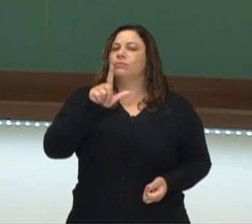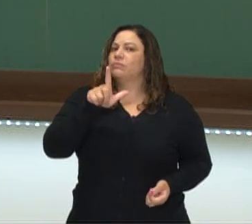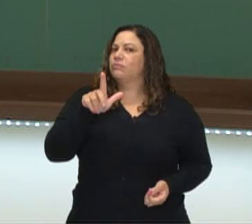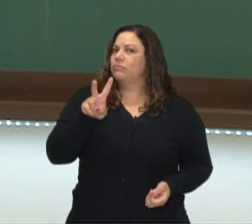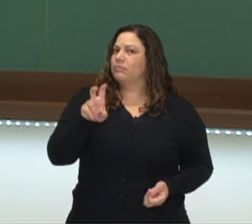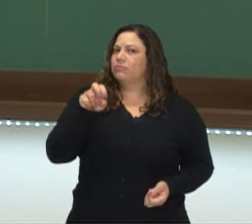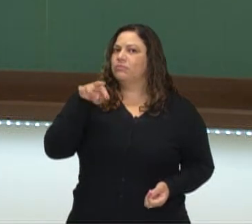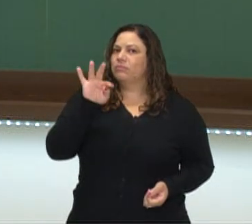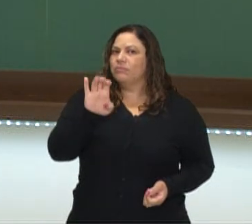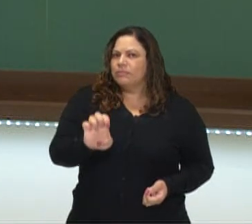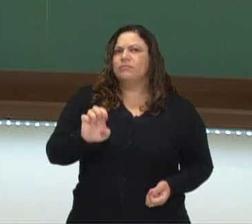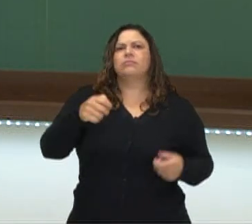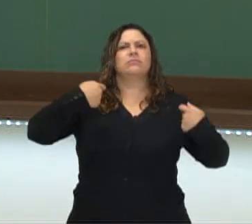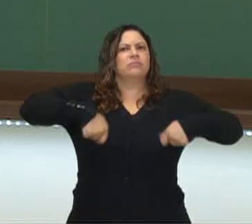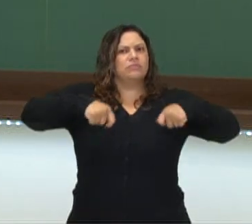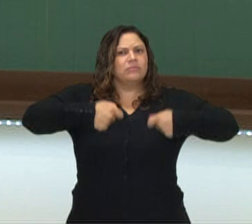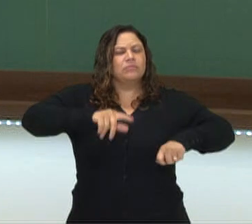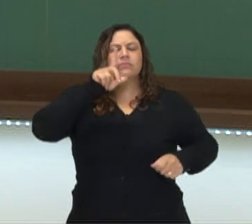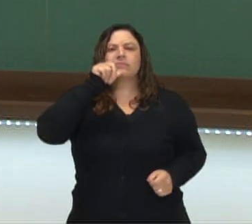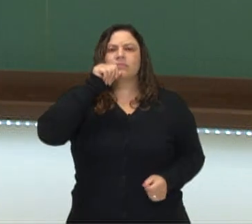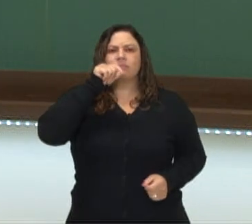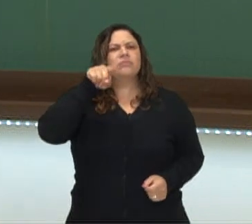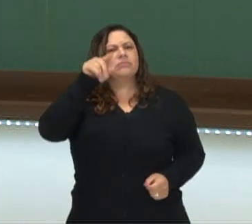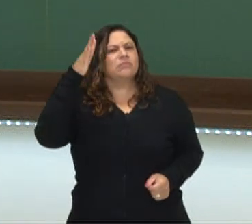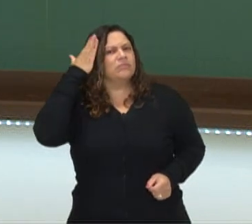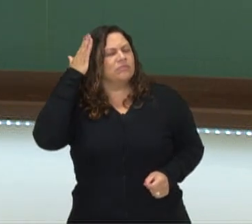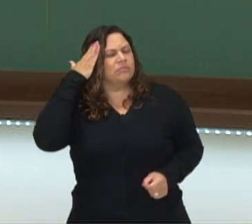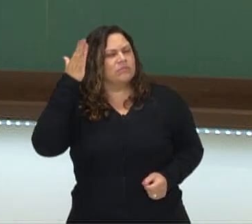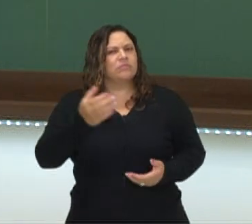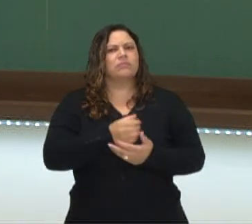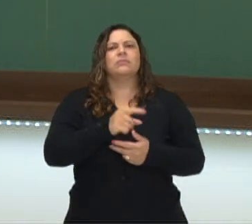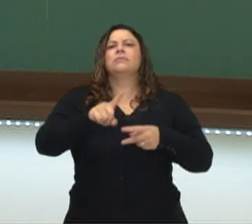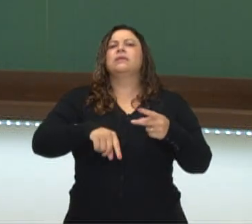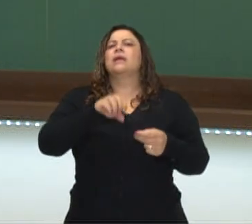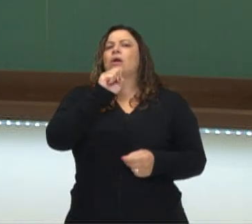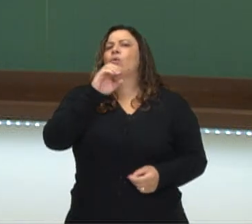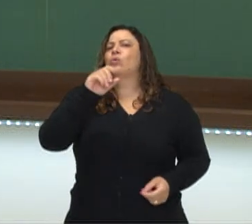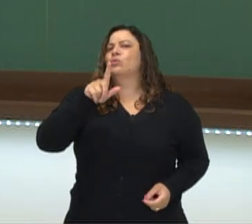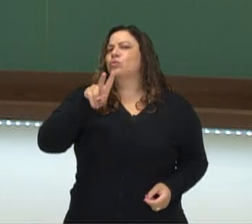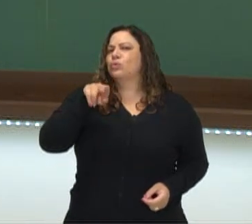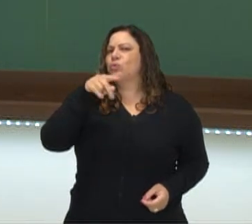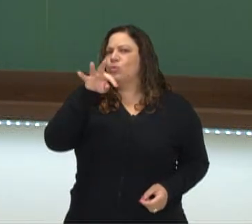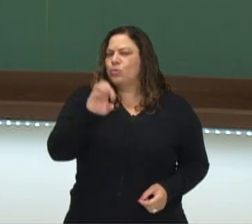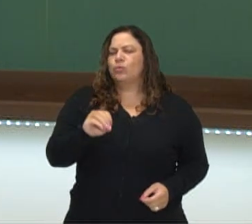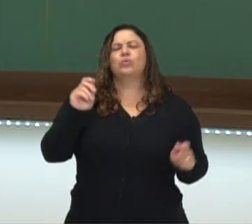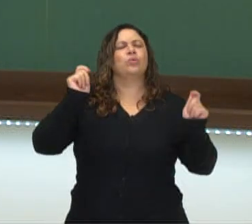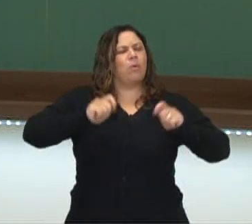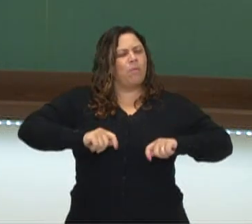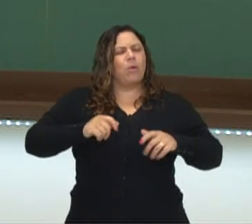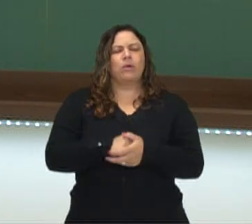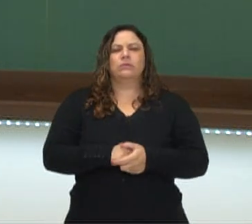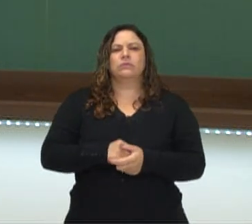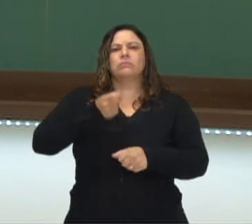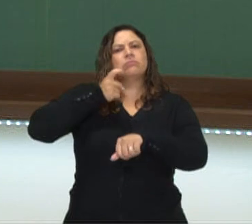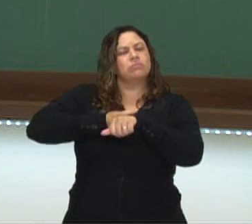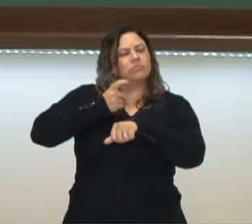Os componentes são chamados de solvente e soluto, e nós vamos ver agora sobre eles.